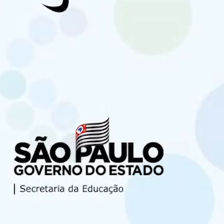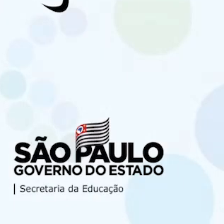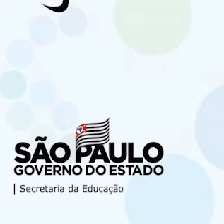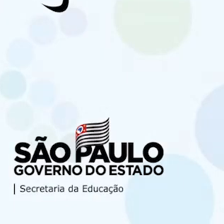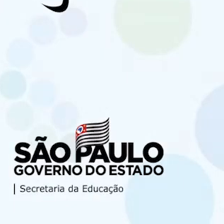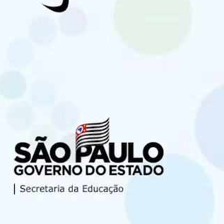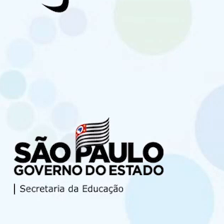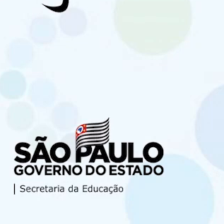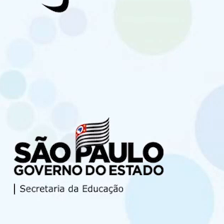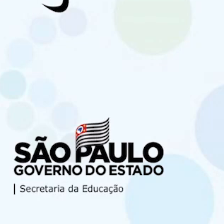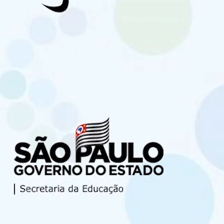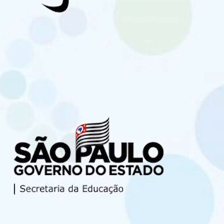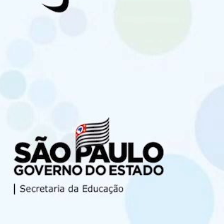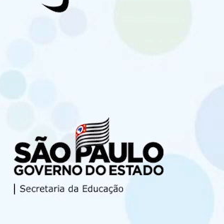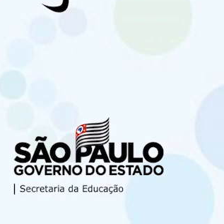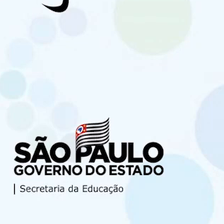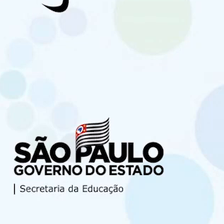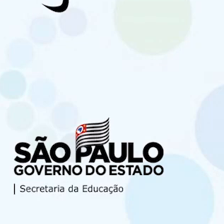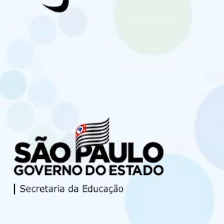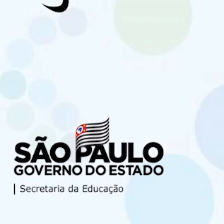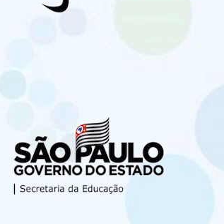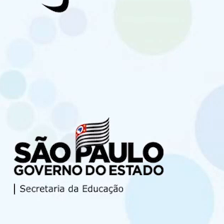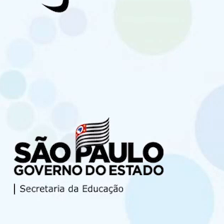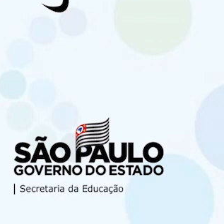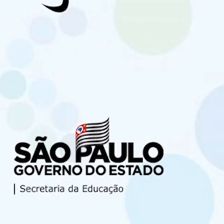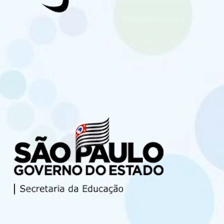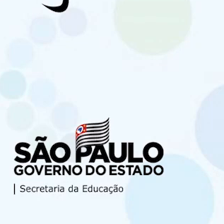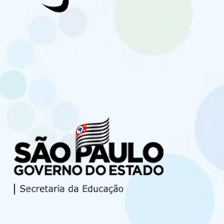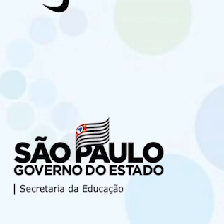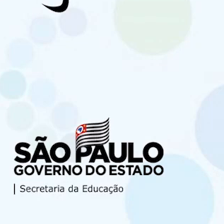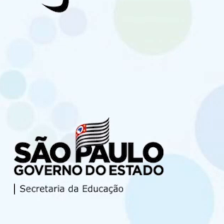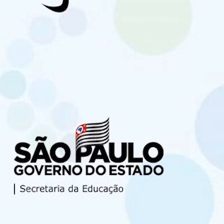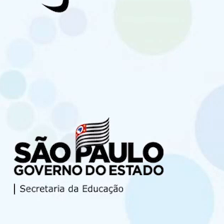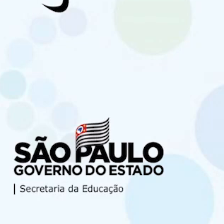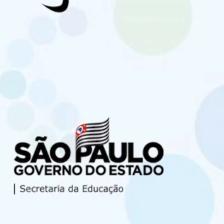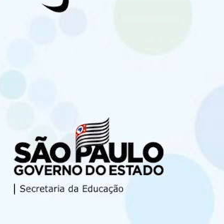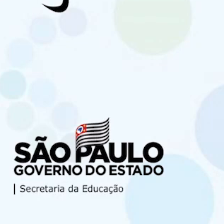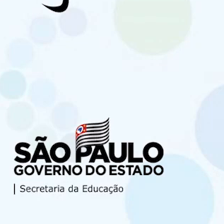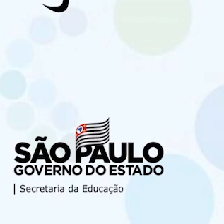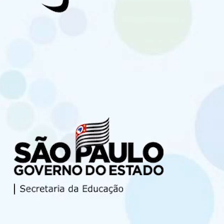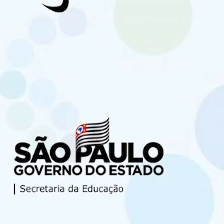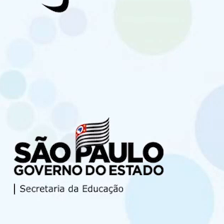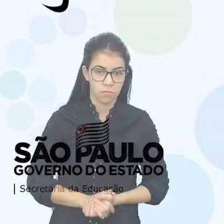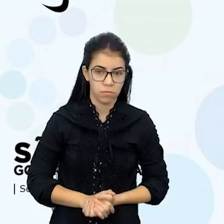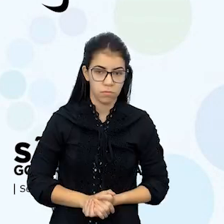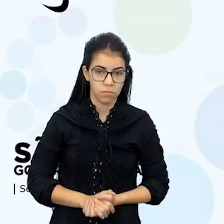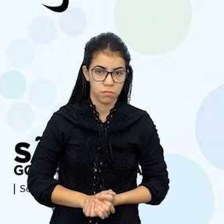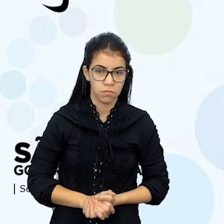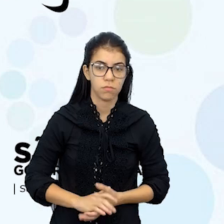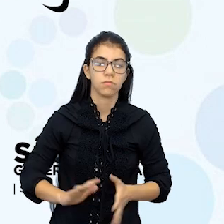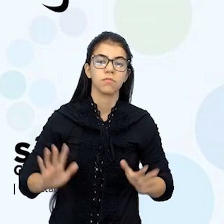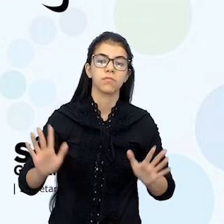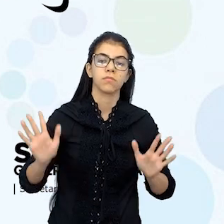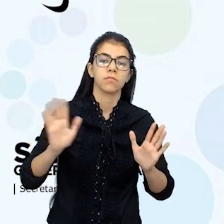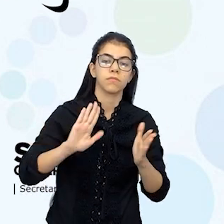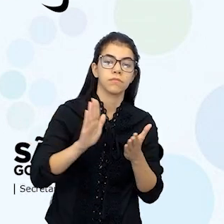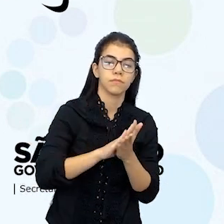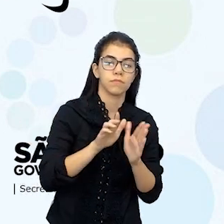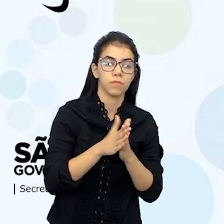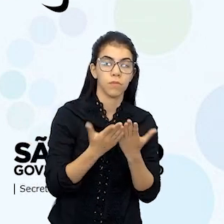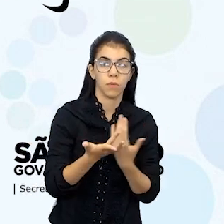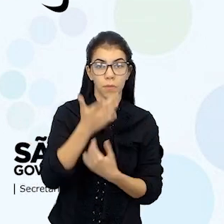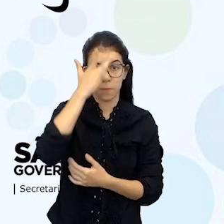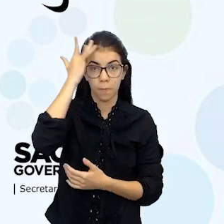quadradinho, fundo azul claro, escrito Centro de Mídias da Educação de São Paulo. Desenho de um livro aberto, uma pessoa